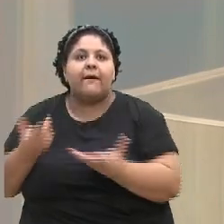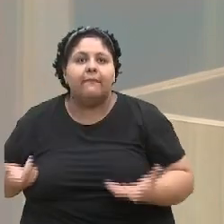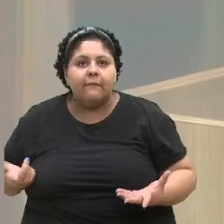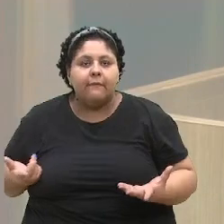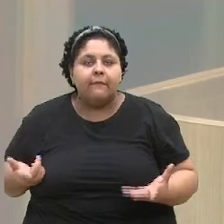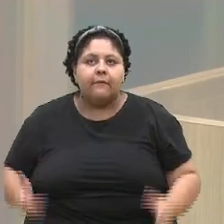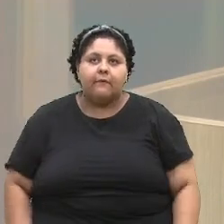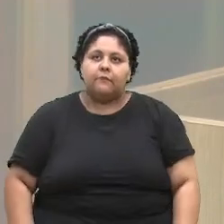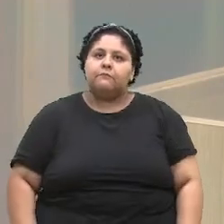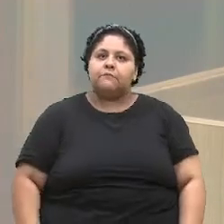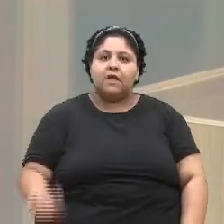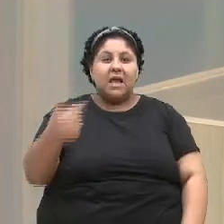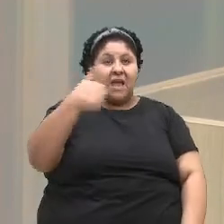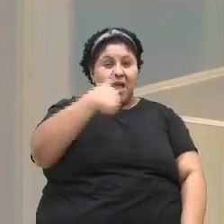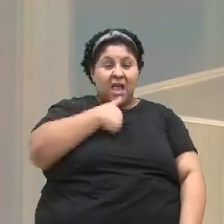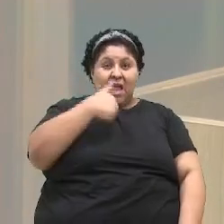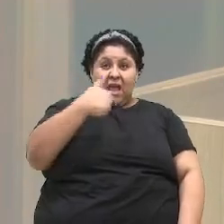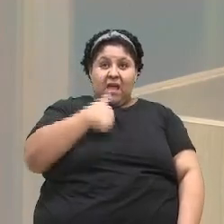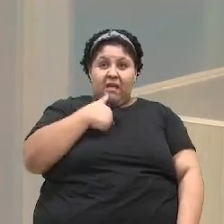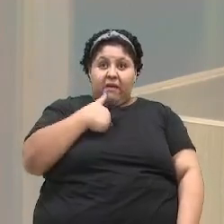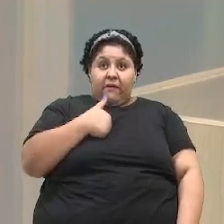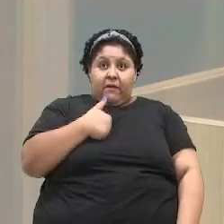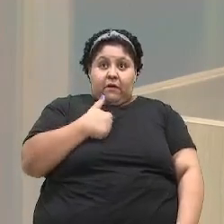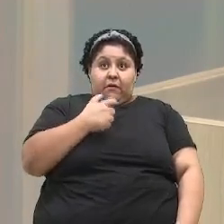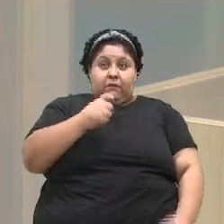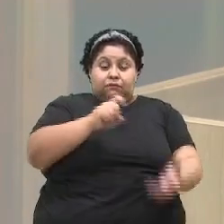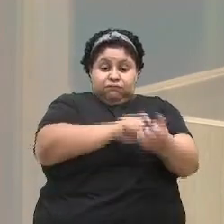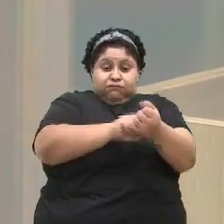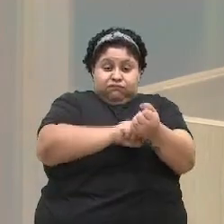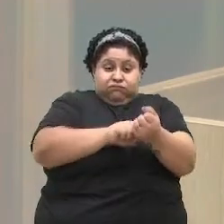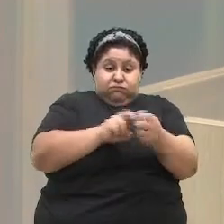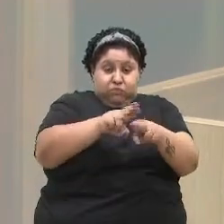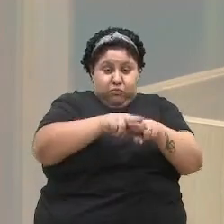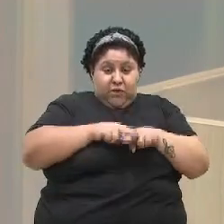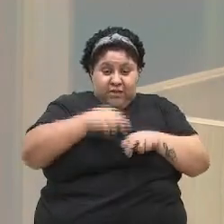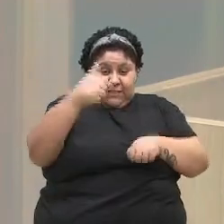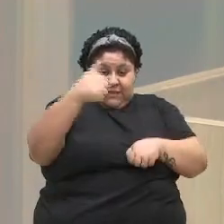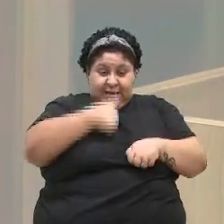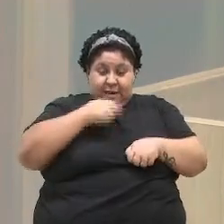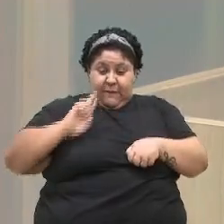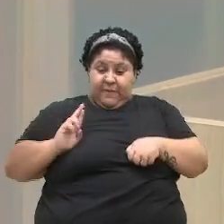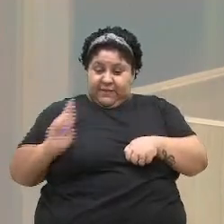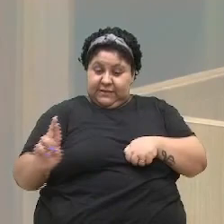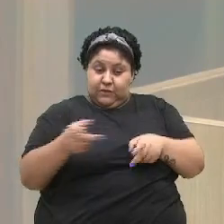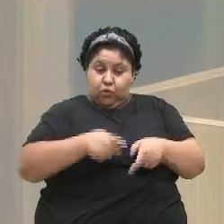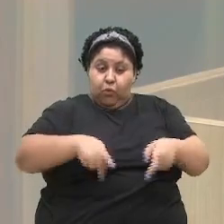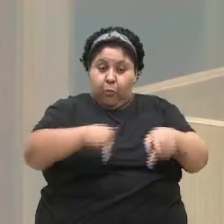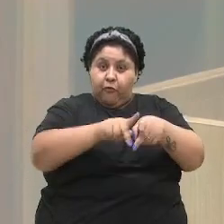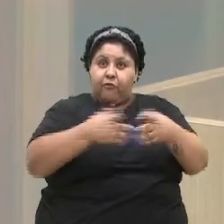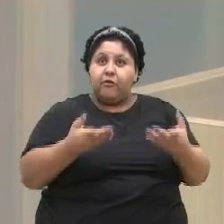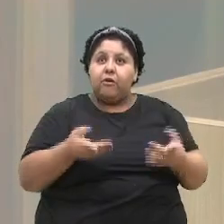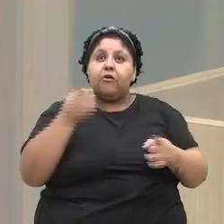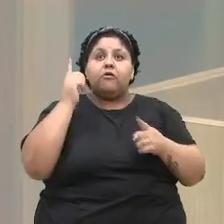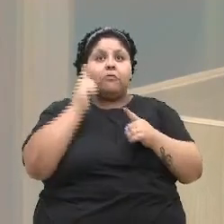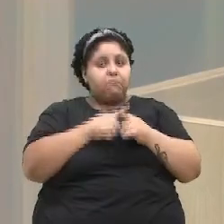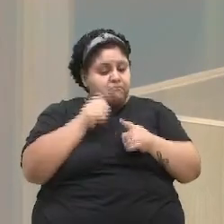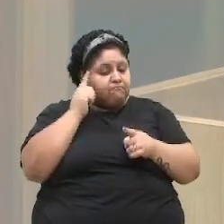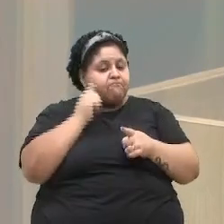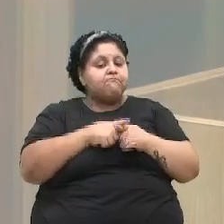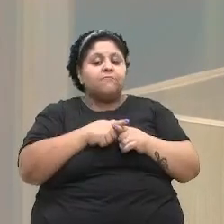comprar eu fiquei comovido e por isso tô desse jeito representando esse povo Porque eles